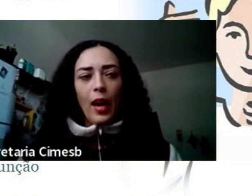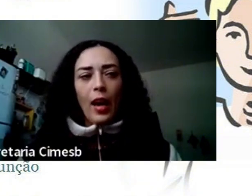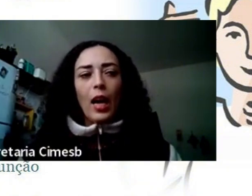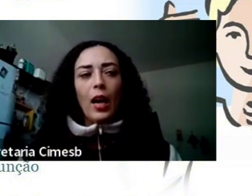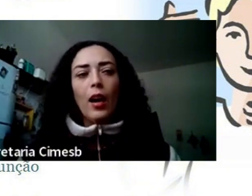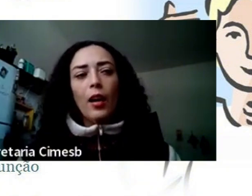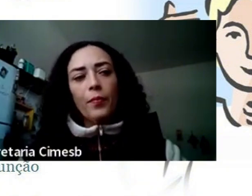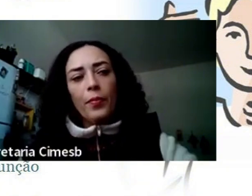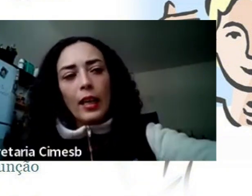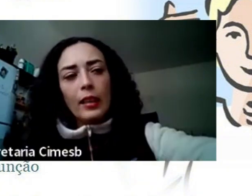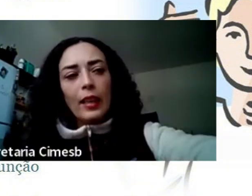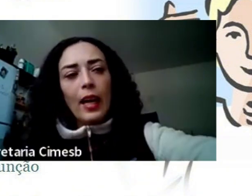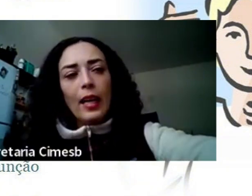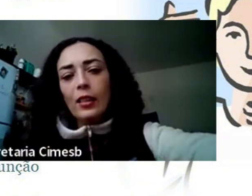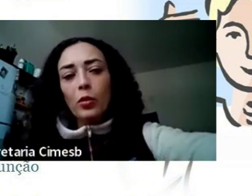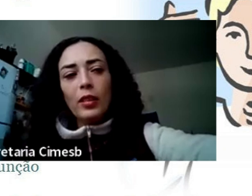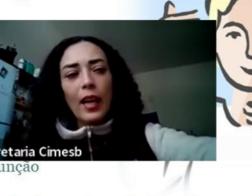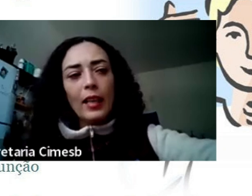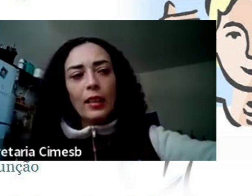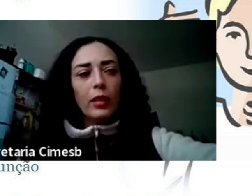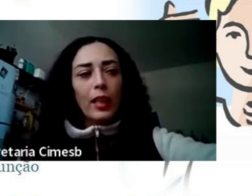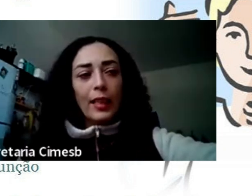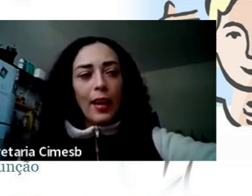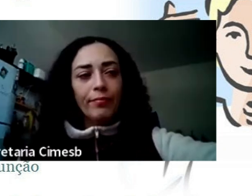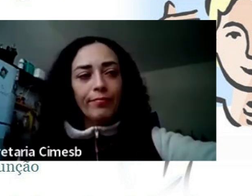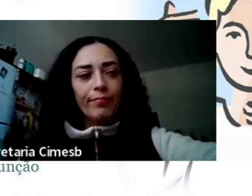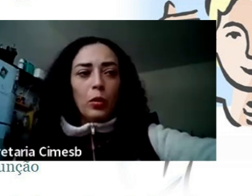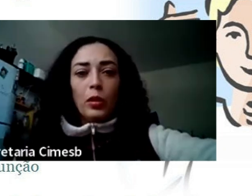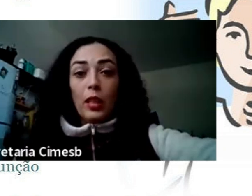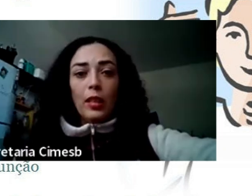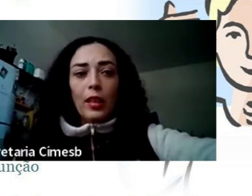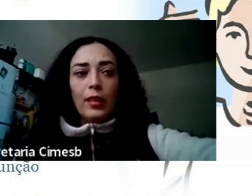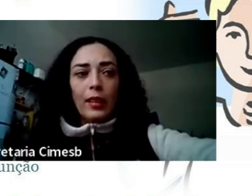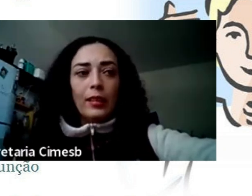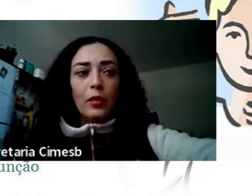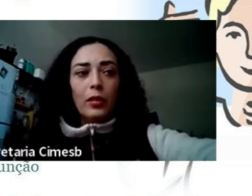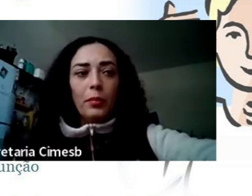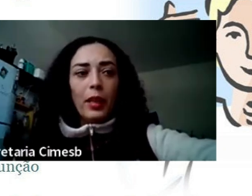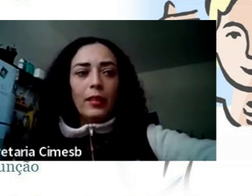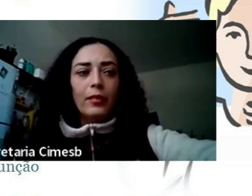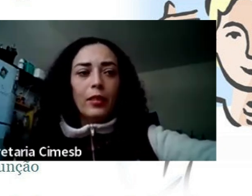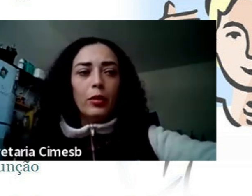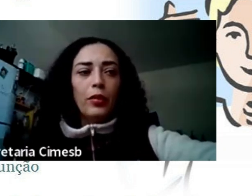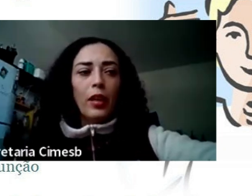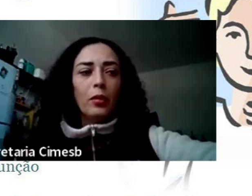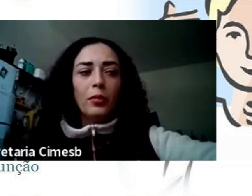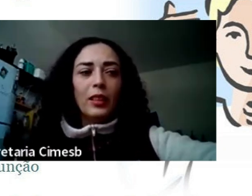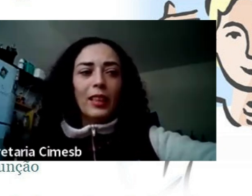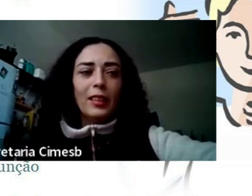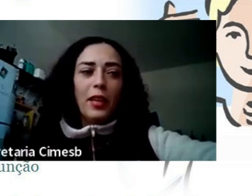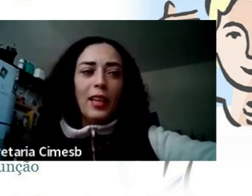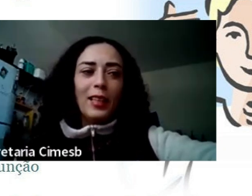começar a gritar, ele consegue aquilo que ele quer. Tem toda essa questão também. Quando